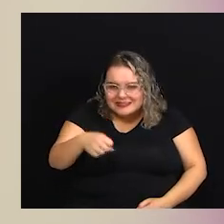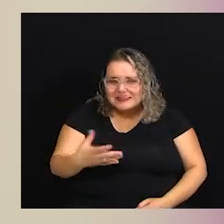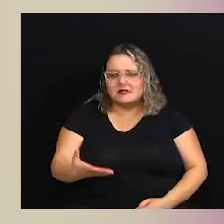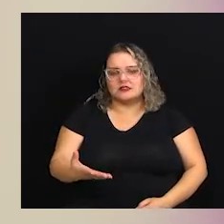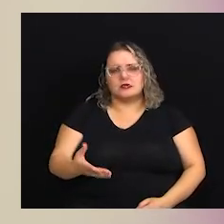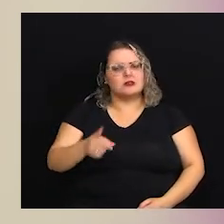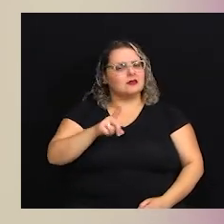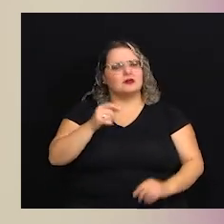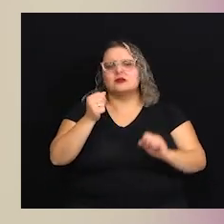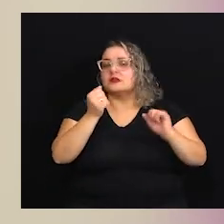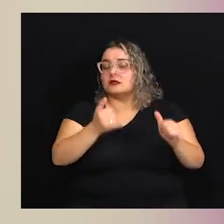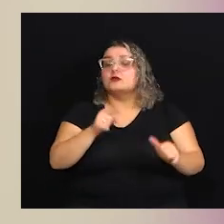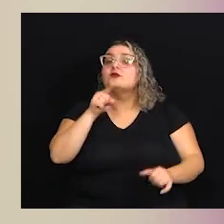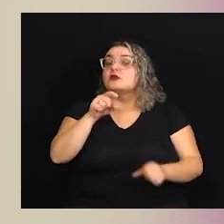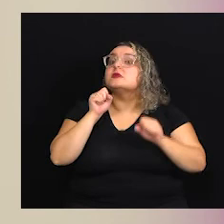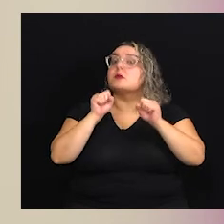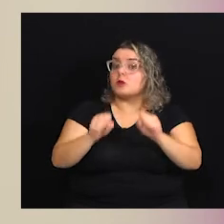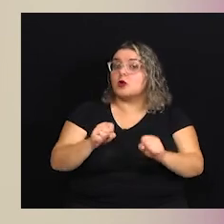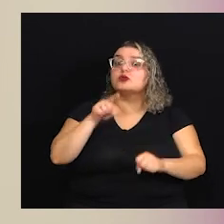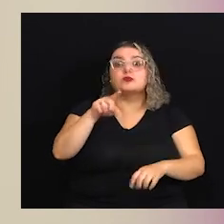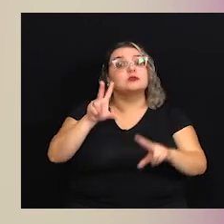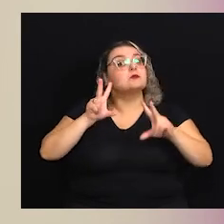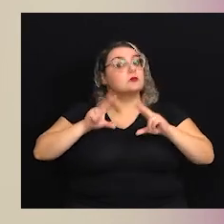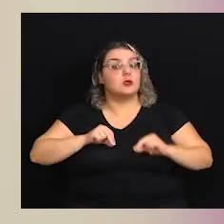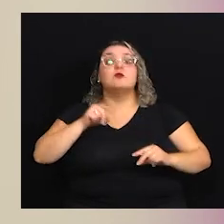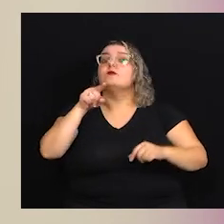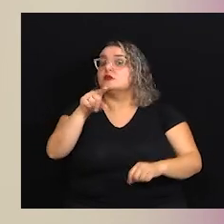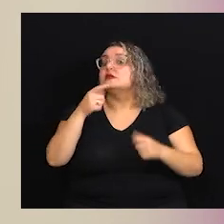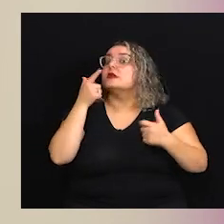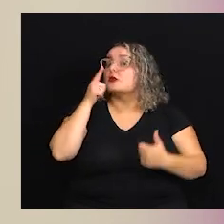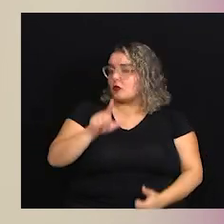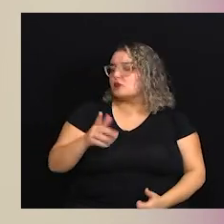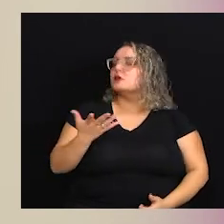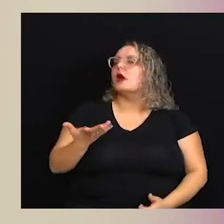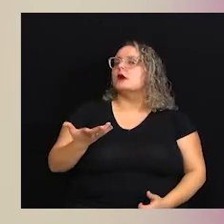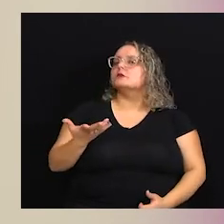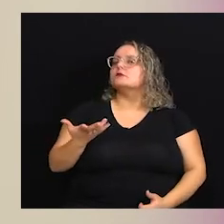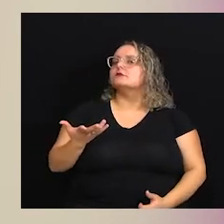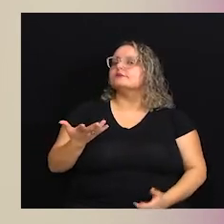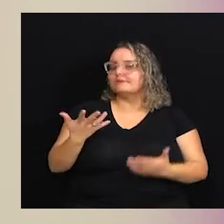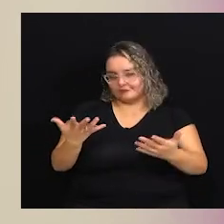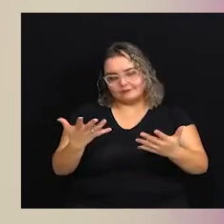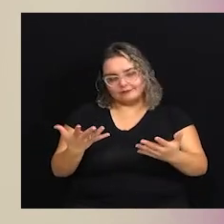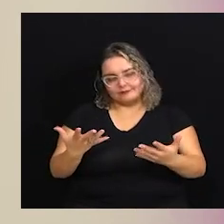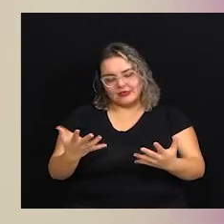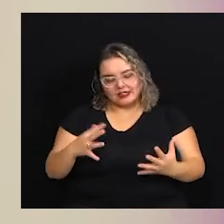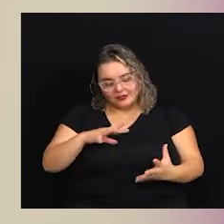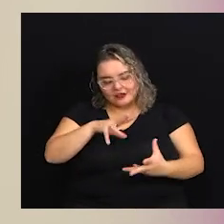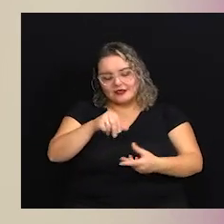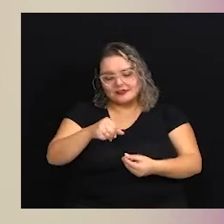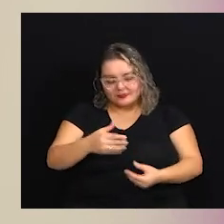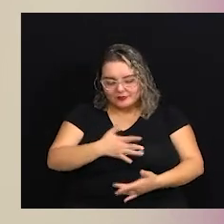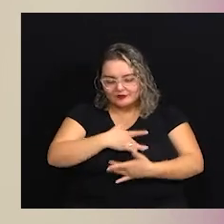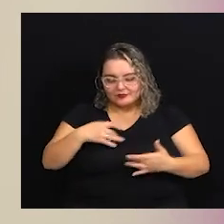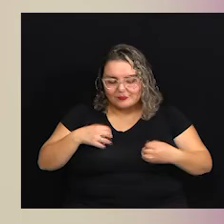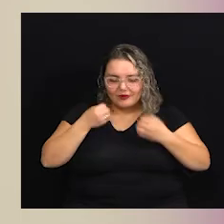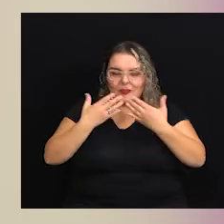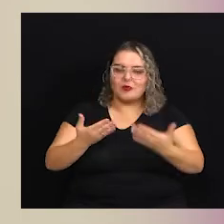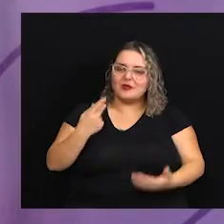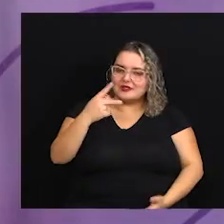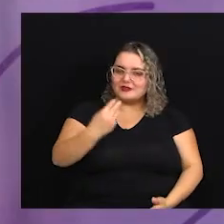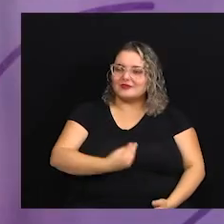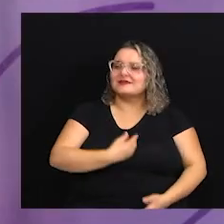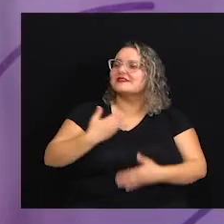Então, não abra mão disso, ok? Você pode, você merece, você consegue. Então, traga esse mundo para a sua